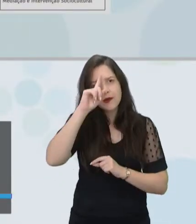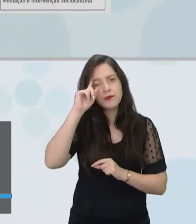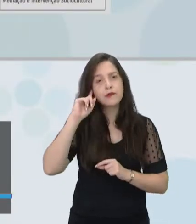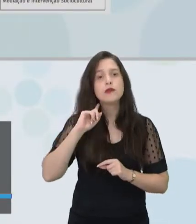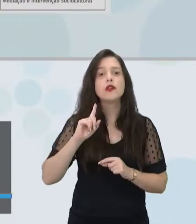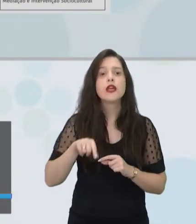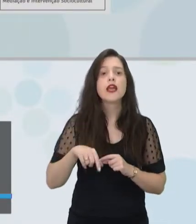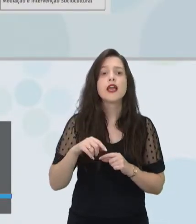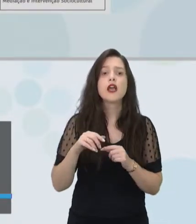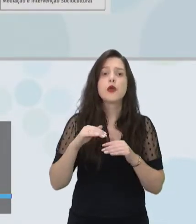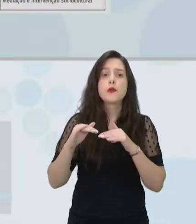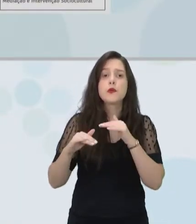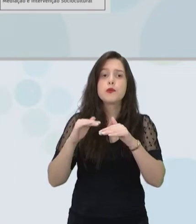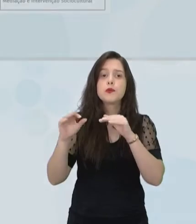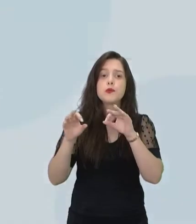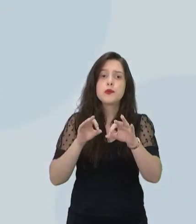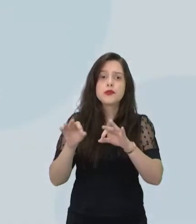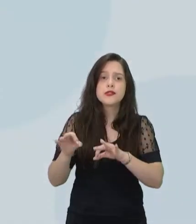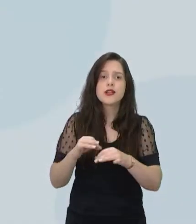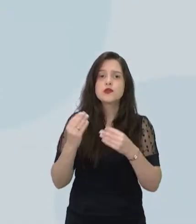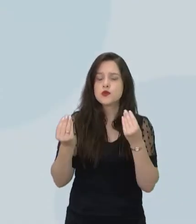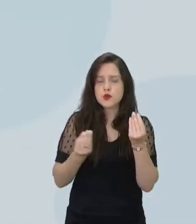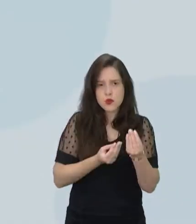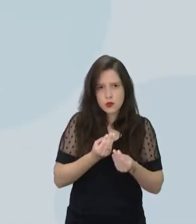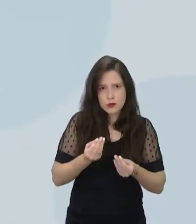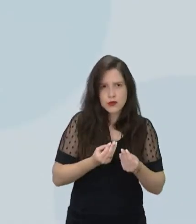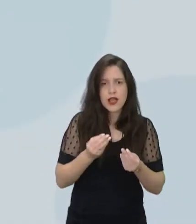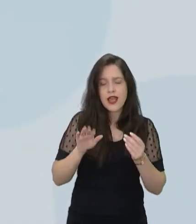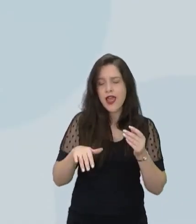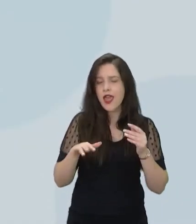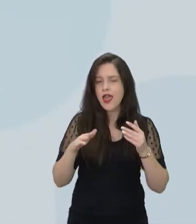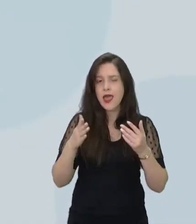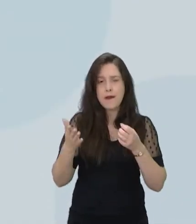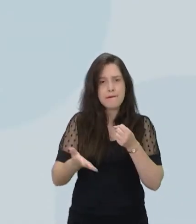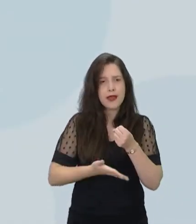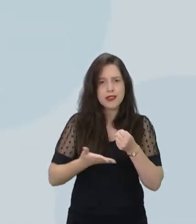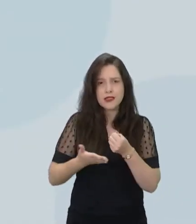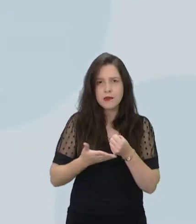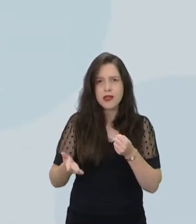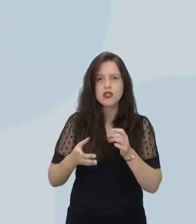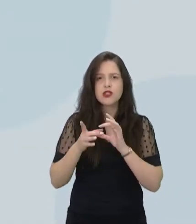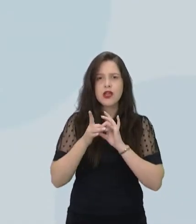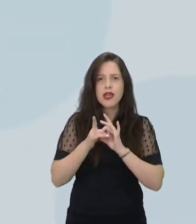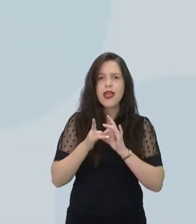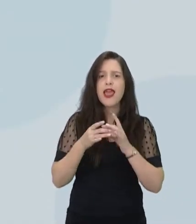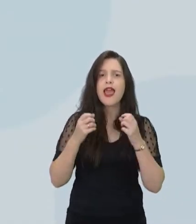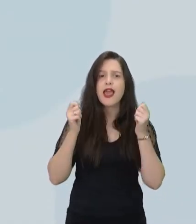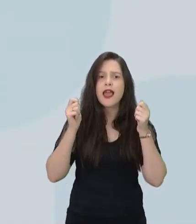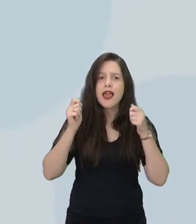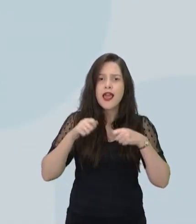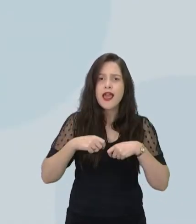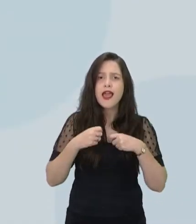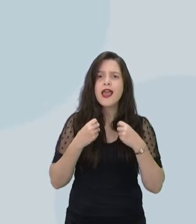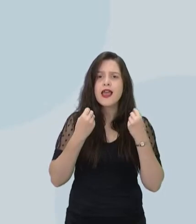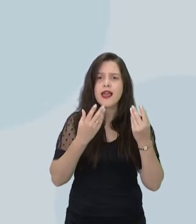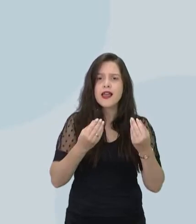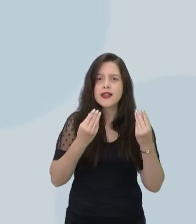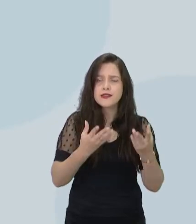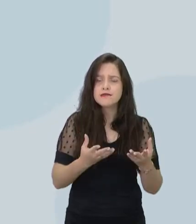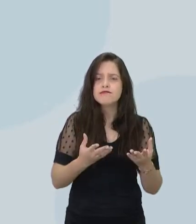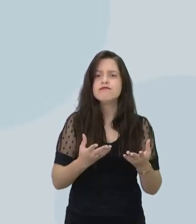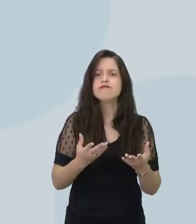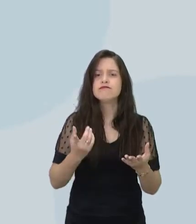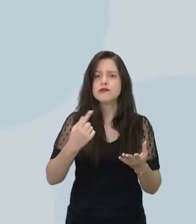estou falando 07 só para não falar o nome inteiro, né? Que é basicamente a união, né? Identificar a união entre as